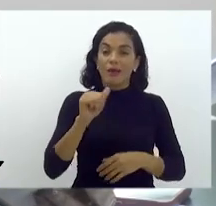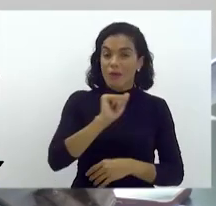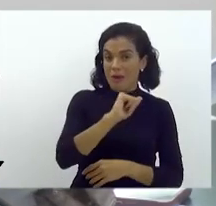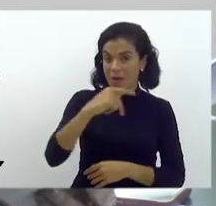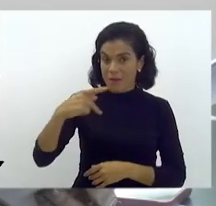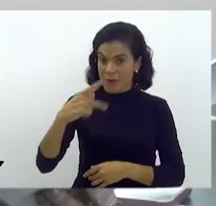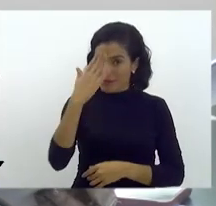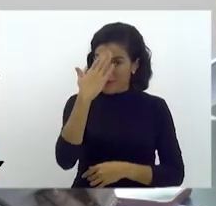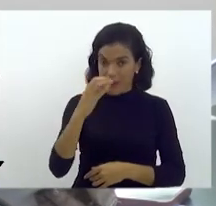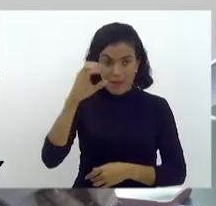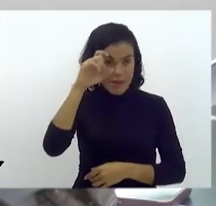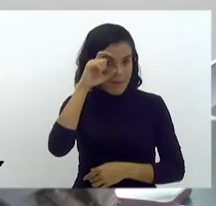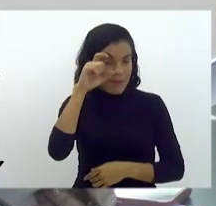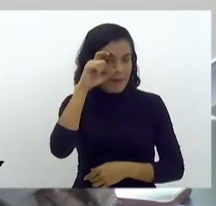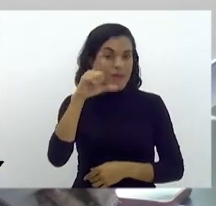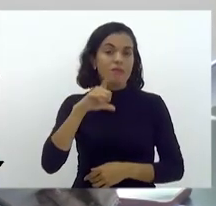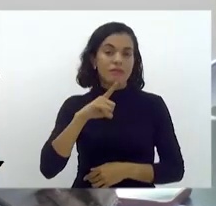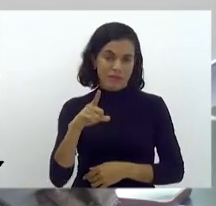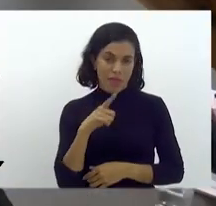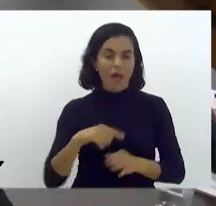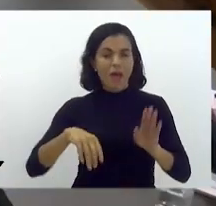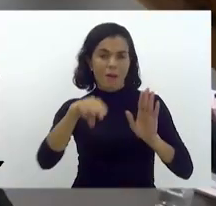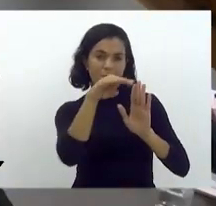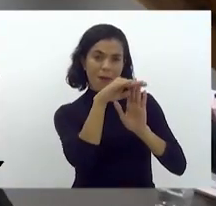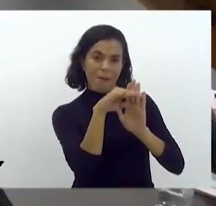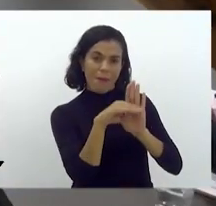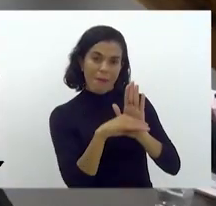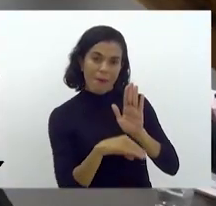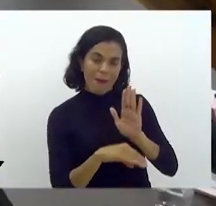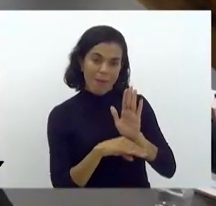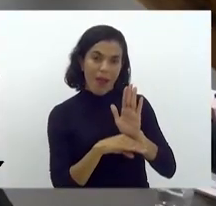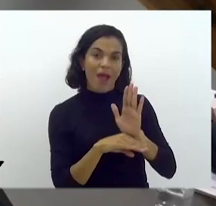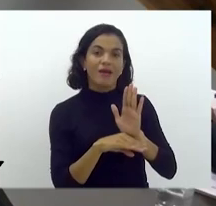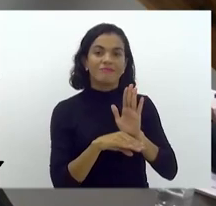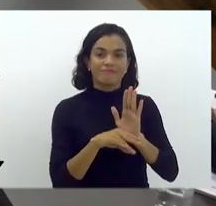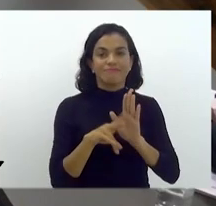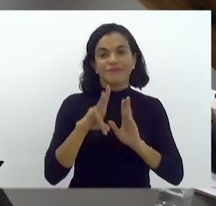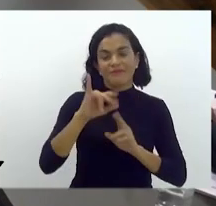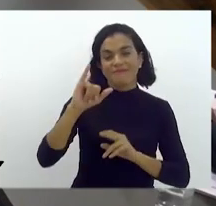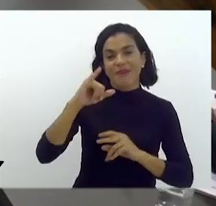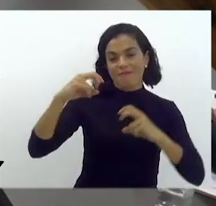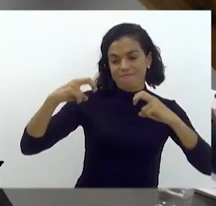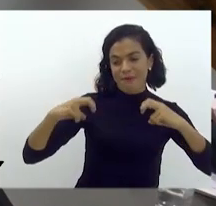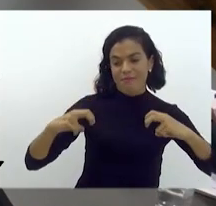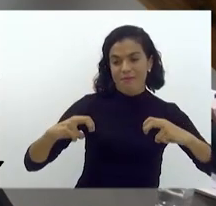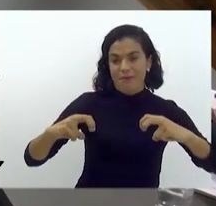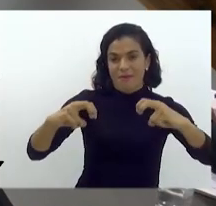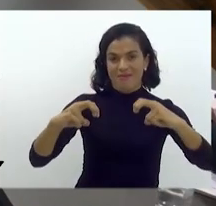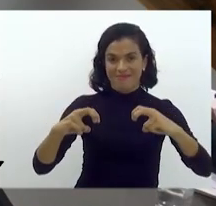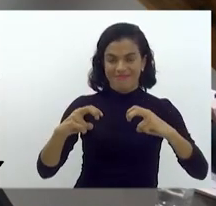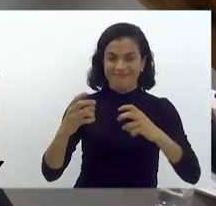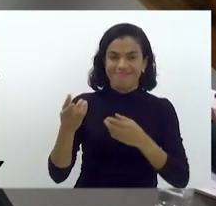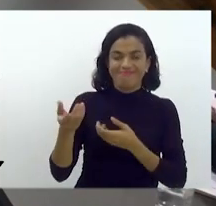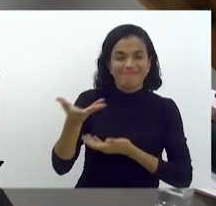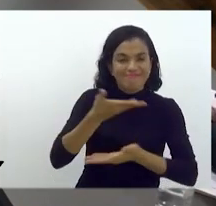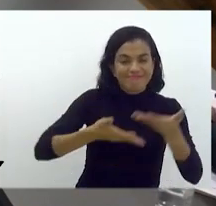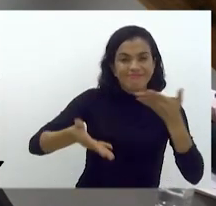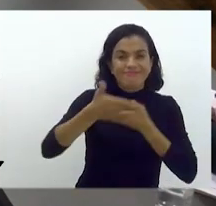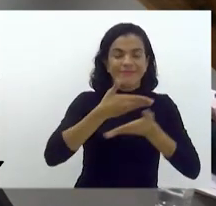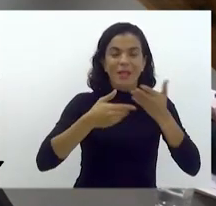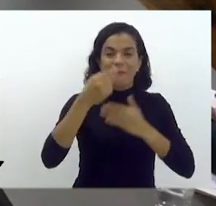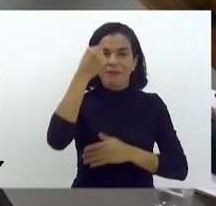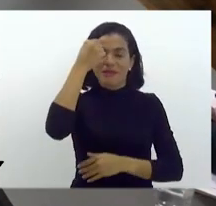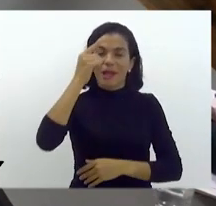aplicativo Maria da Penha tá no rol das pessoas que serão ouvidas E aí acho que é pertinente a gente já pensar